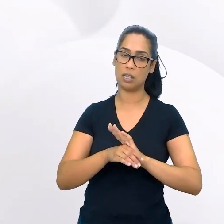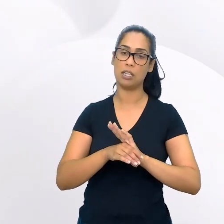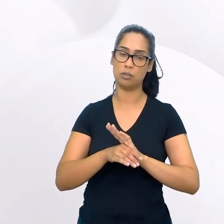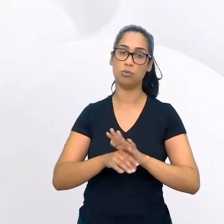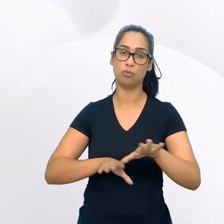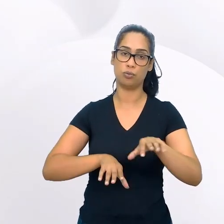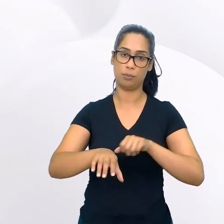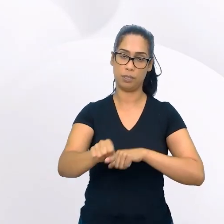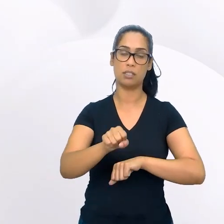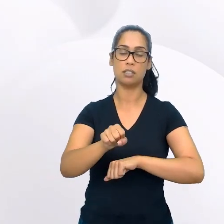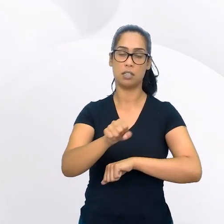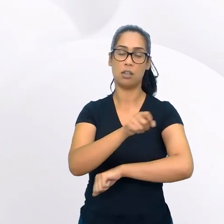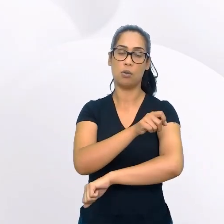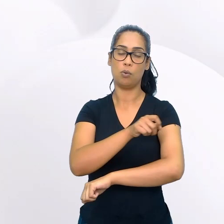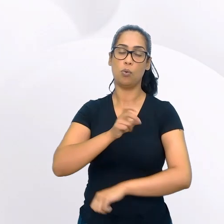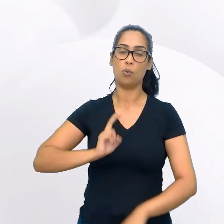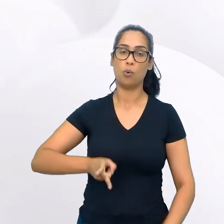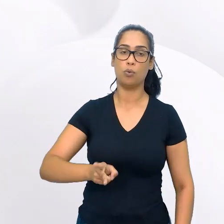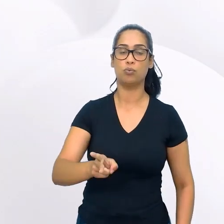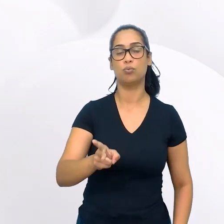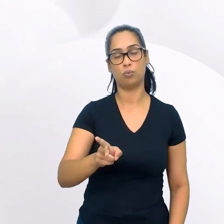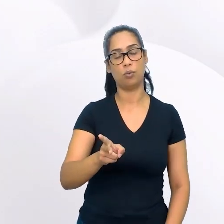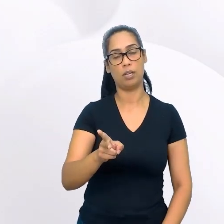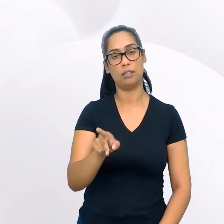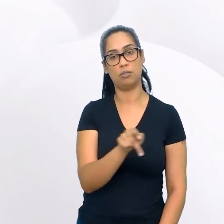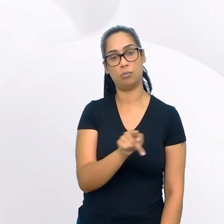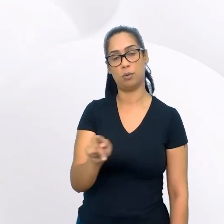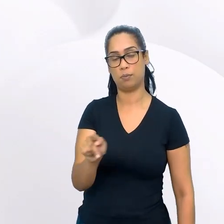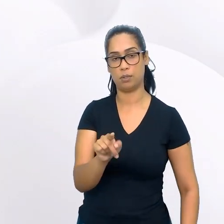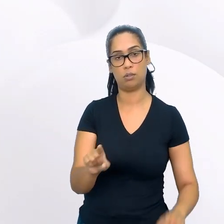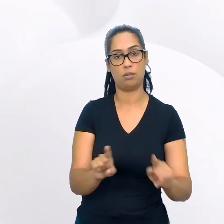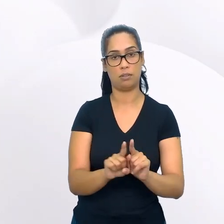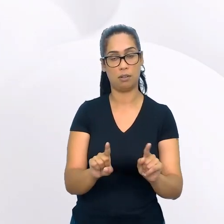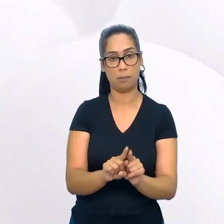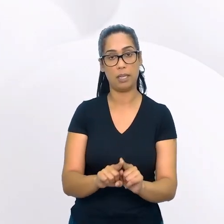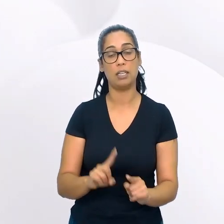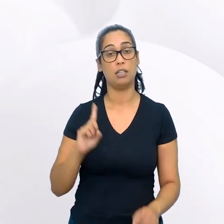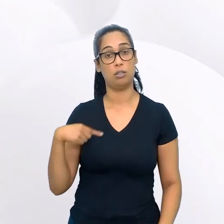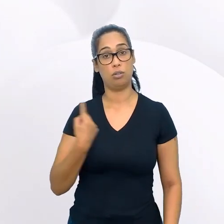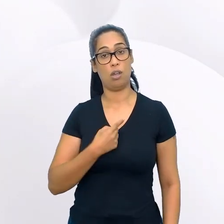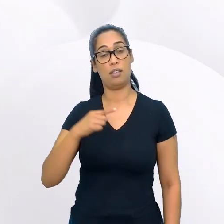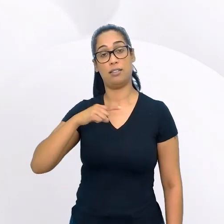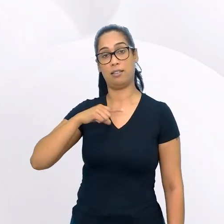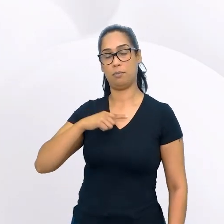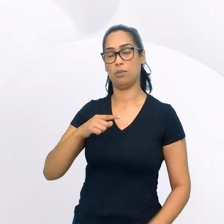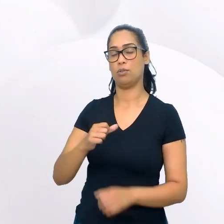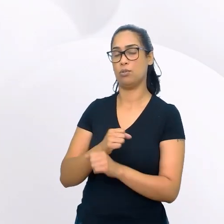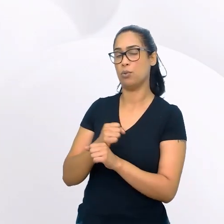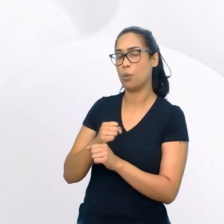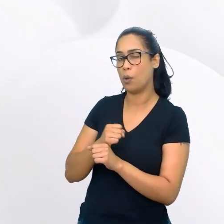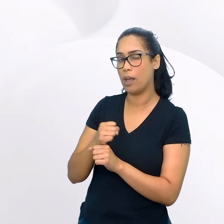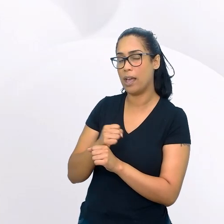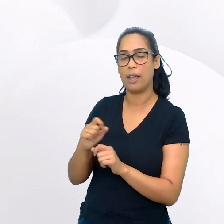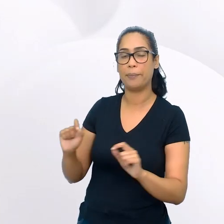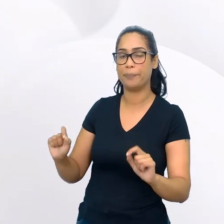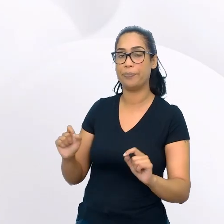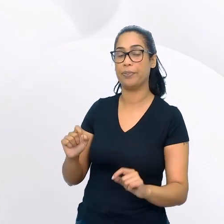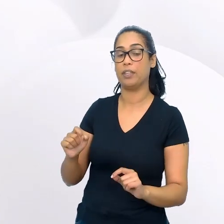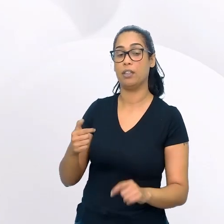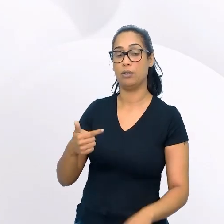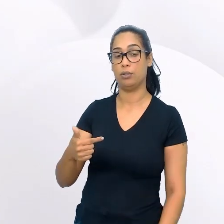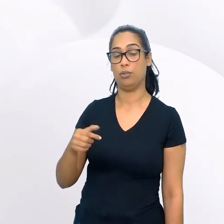professores né Renata isso então nós temos né a nossa em 2018 né como